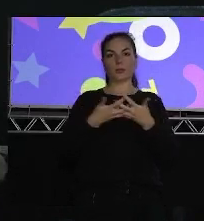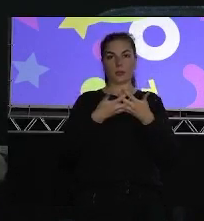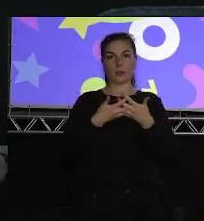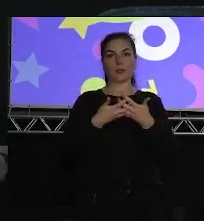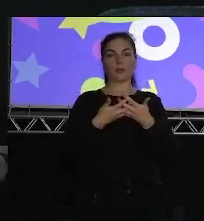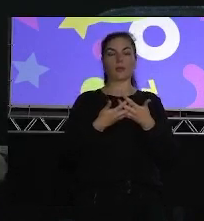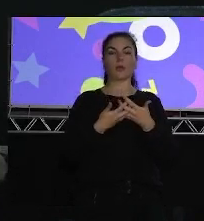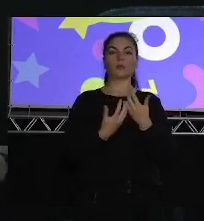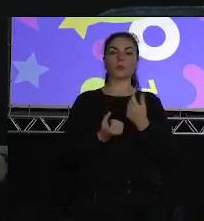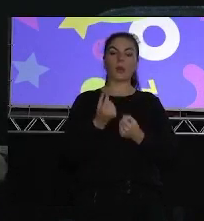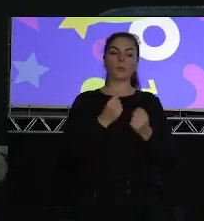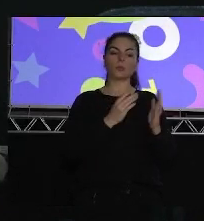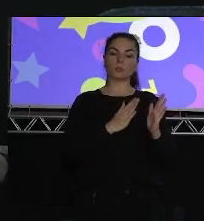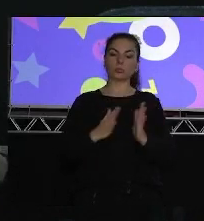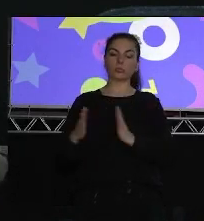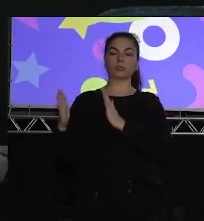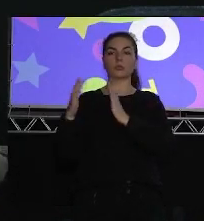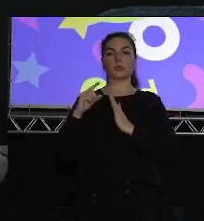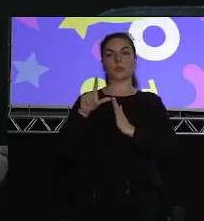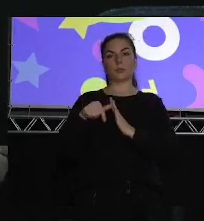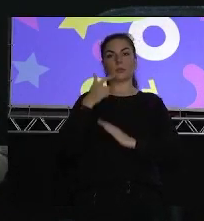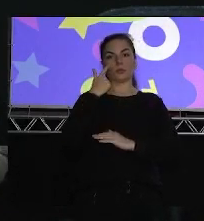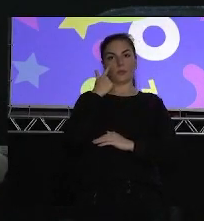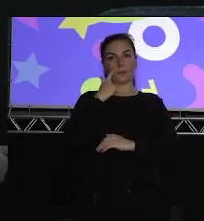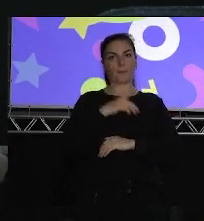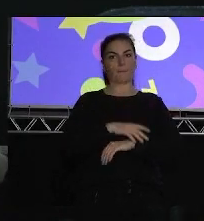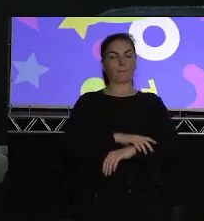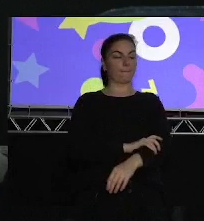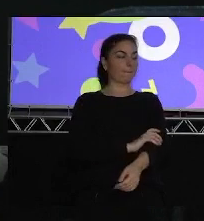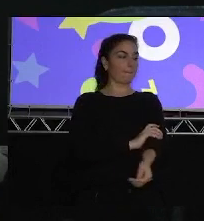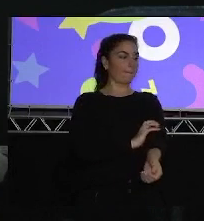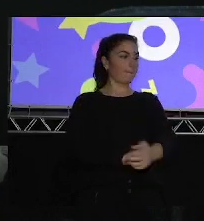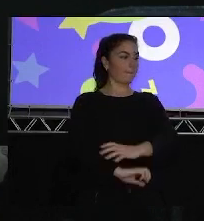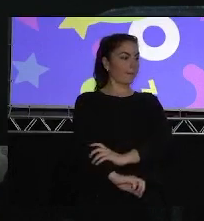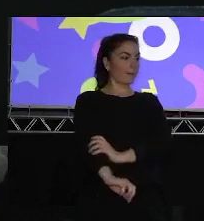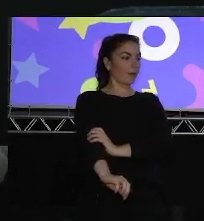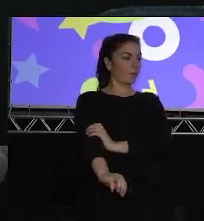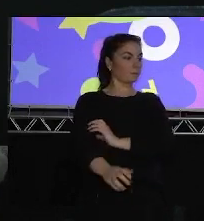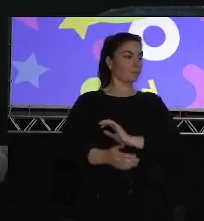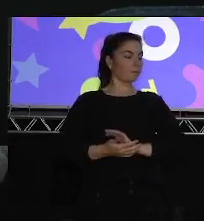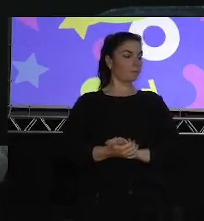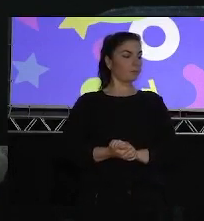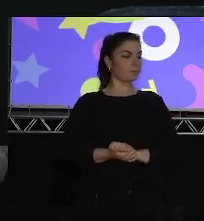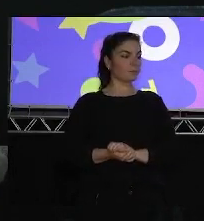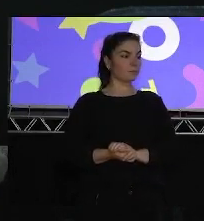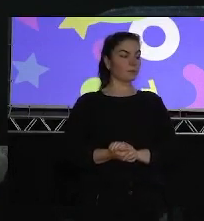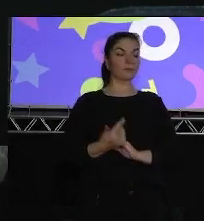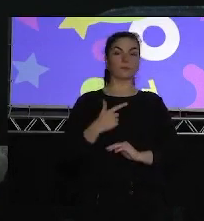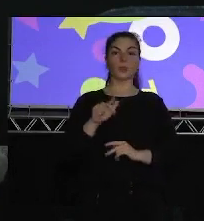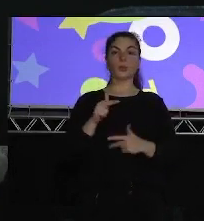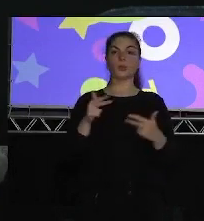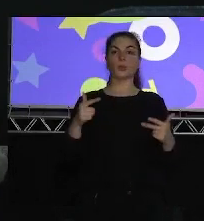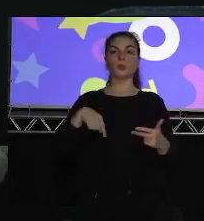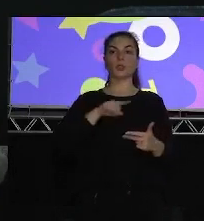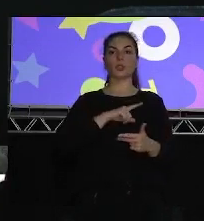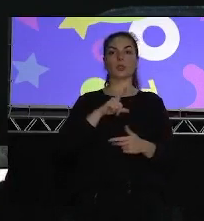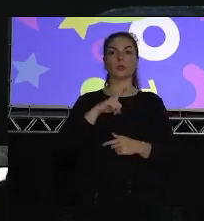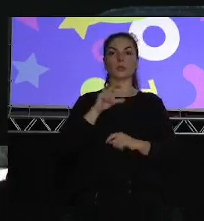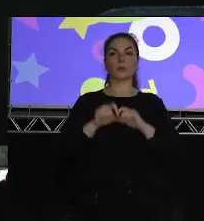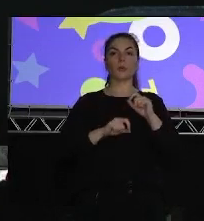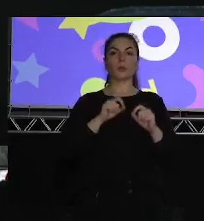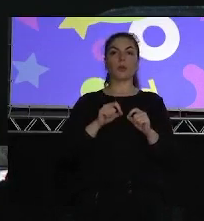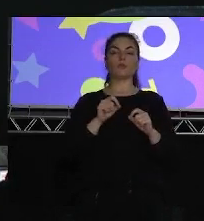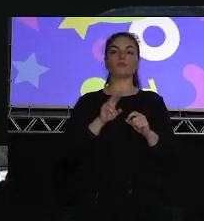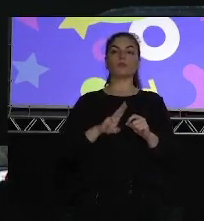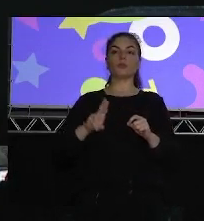alguns ciclos aí estratégicos, a gente vai estar vendo isso também depois. Bacana. Uma outra coisa que a gente tem, gente, é a visão do Flaps de trabalhar orientado